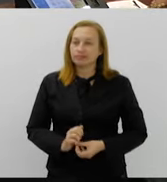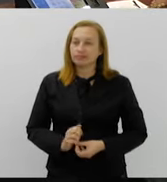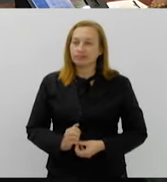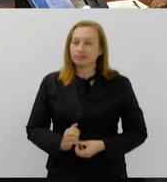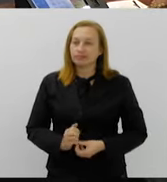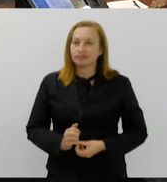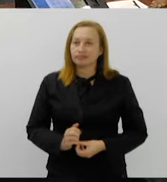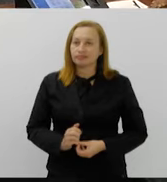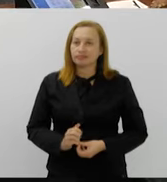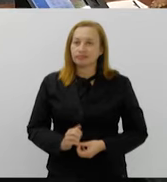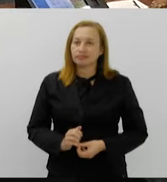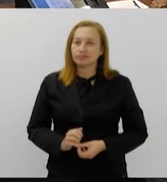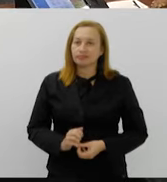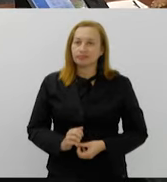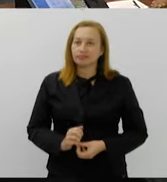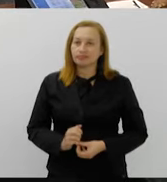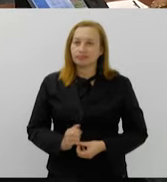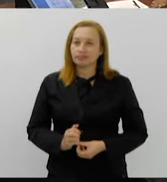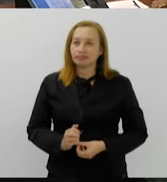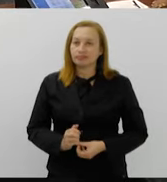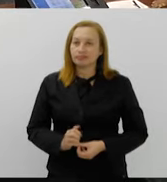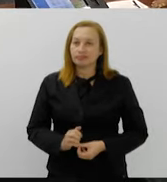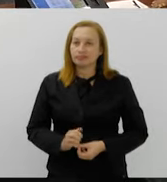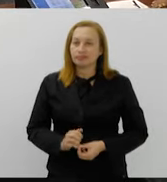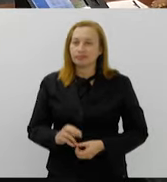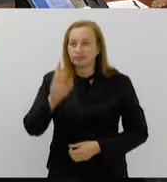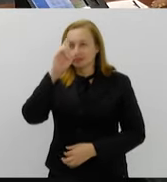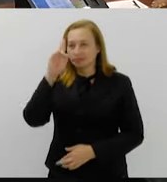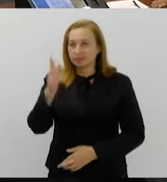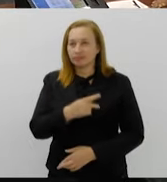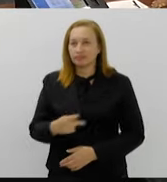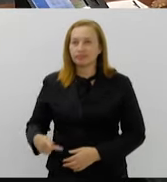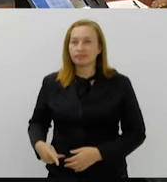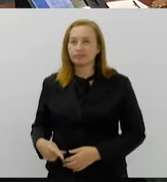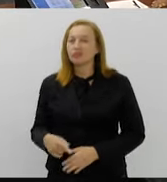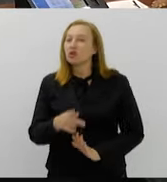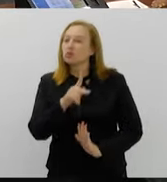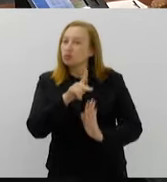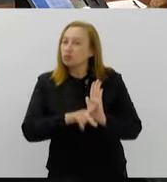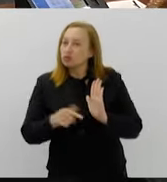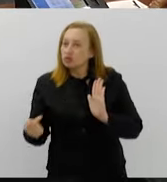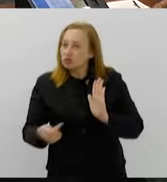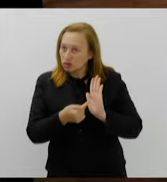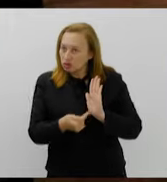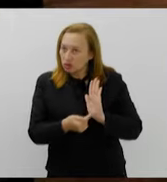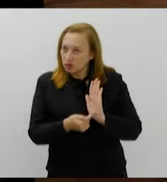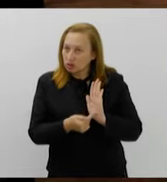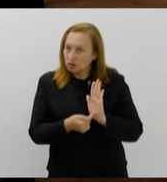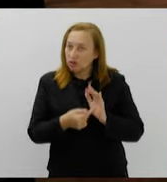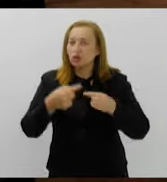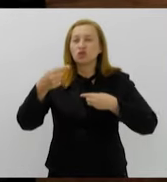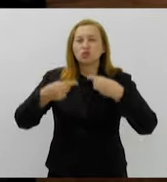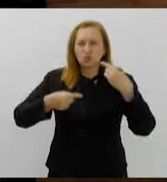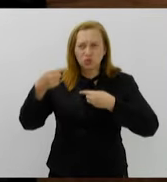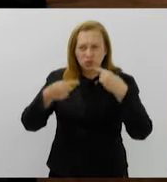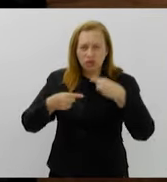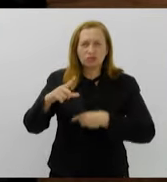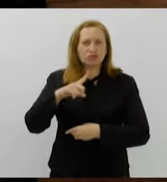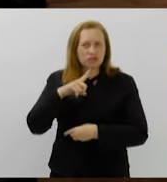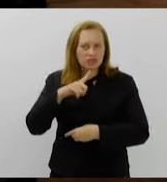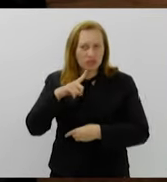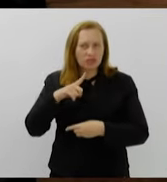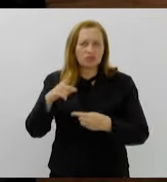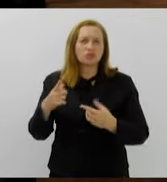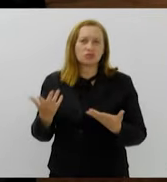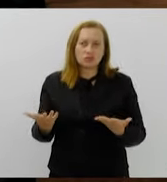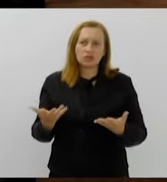da direita aqui senhor presidente esse projeto é um projeto que foi fruto de muito debate e divergência aqui na